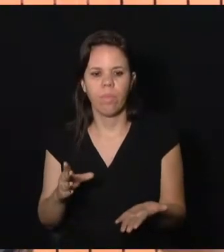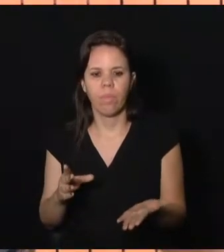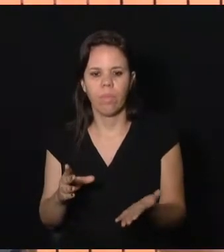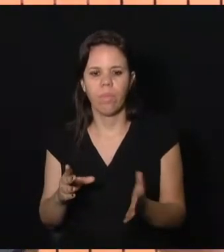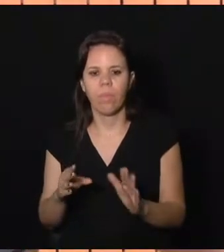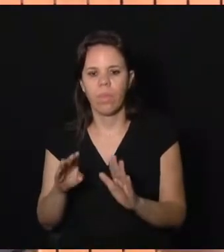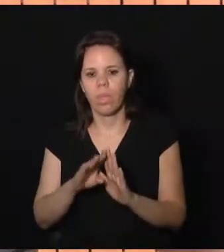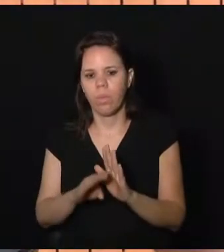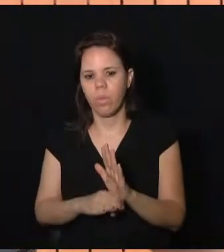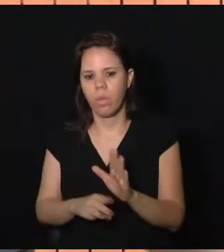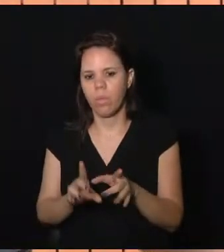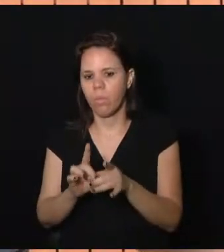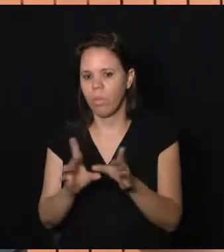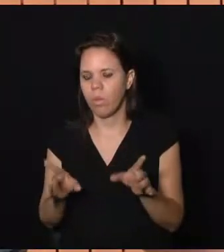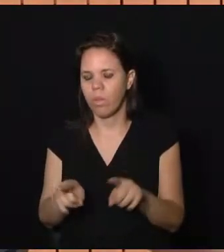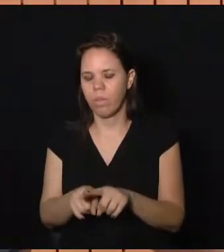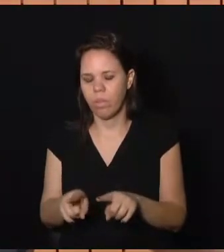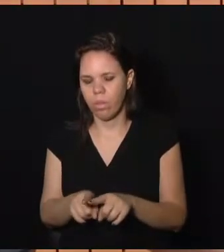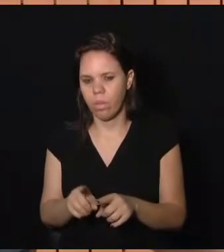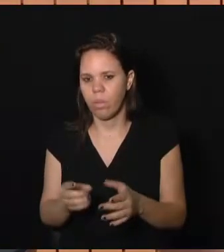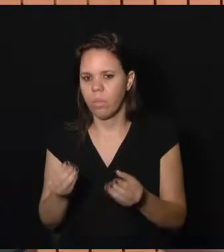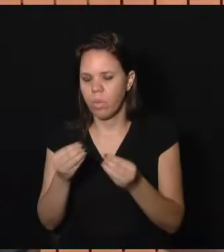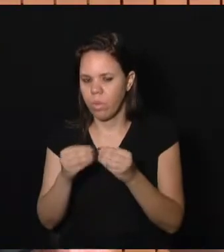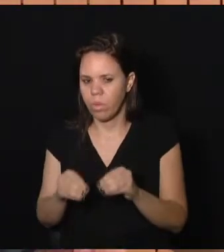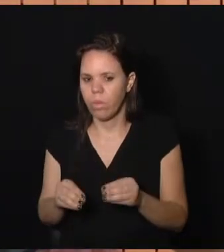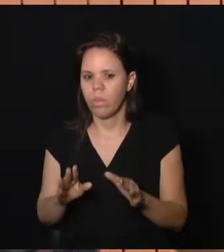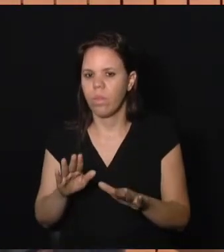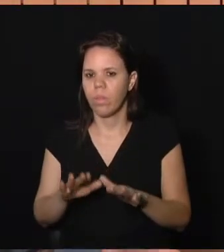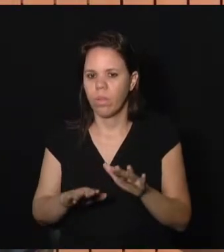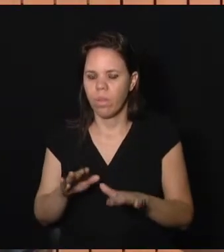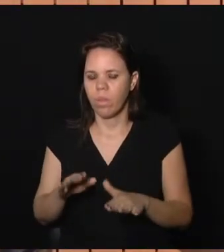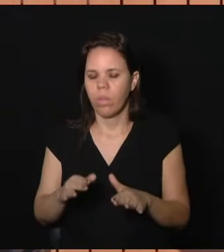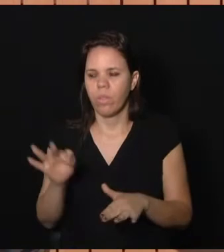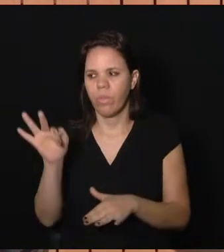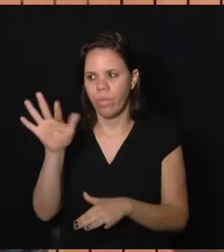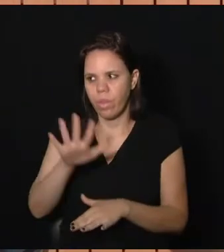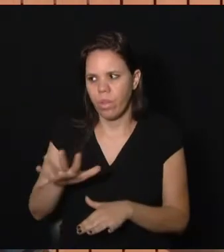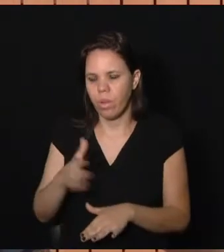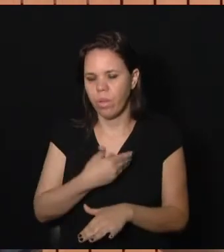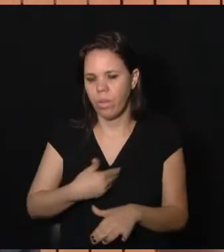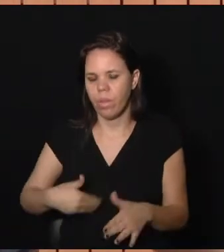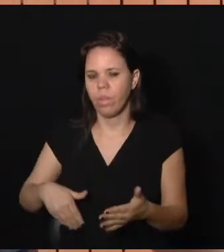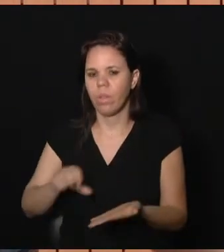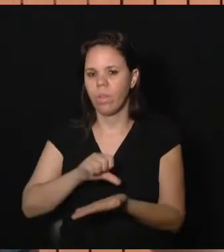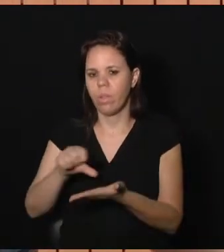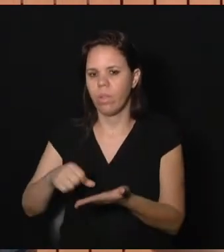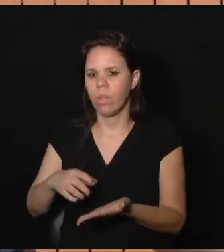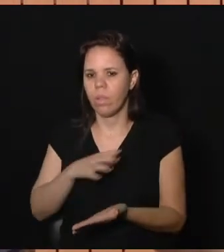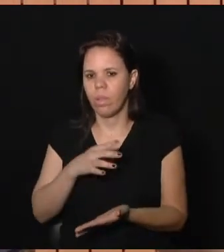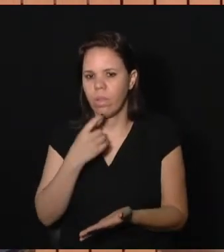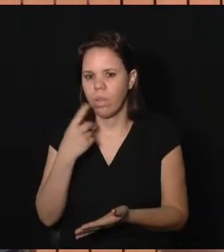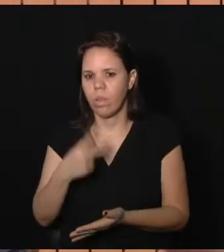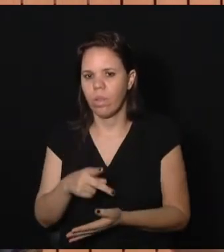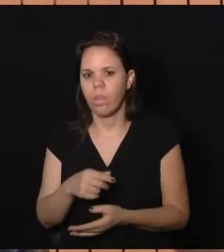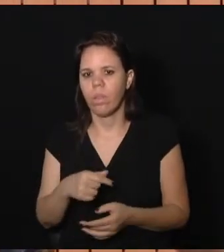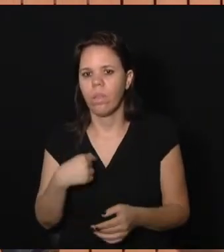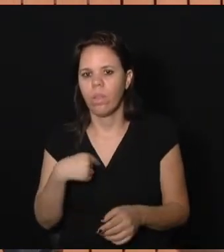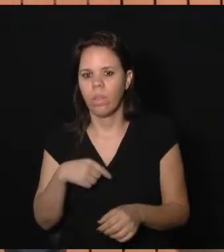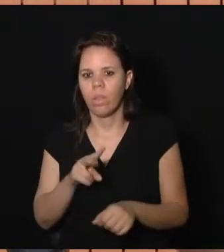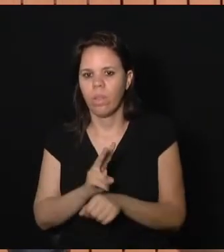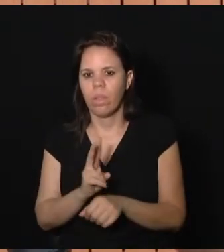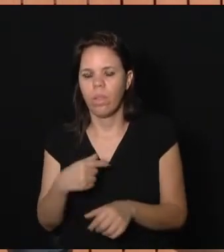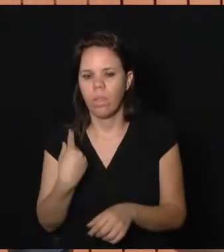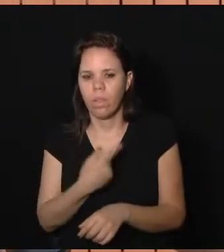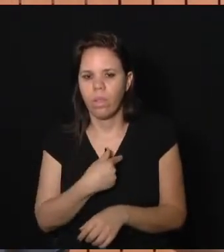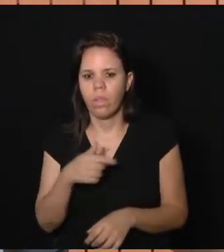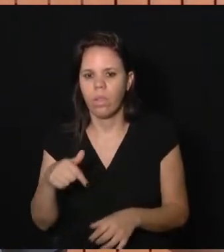todo prejudica qualquer tipo de trabalho, tanto em âmbito federal, estadual, quanto municipal. Como a gente está aqui no nosso município, a gente tem que cuidar da